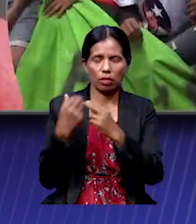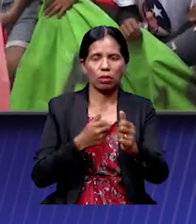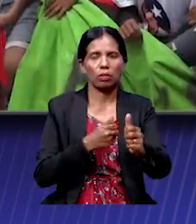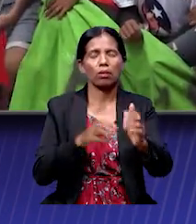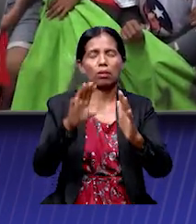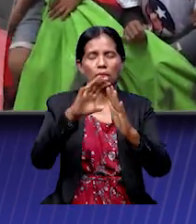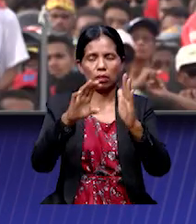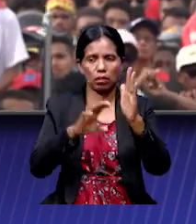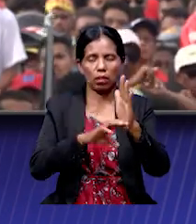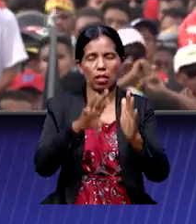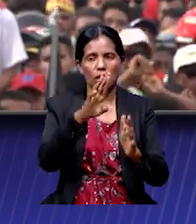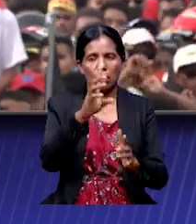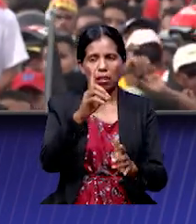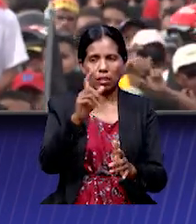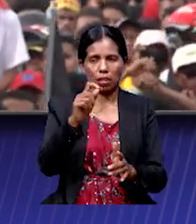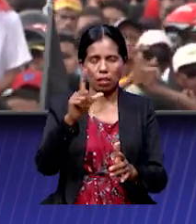constituição RTL minha.